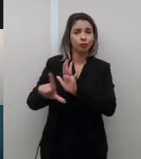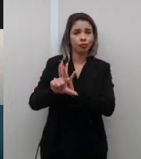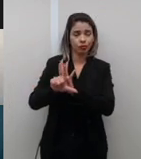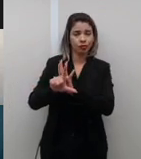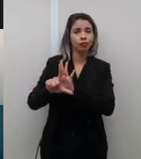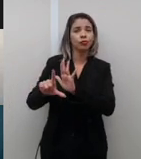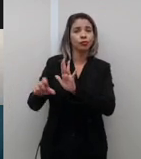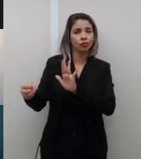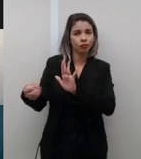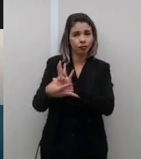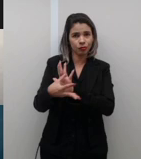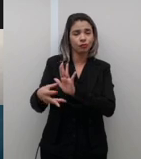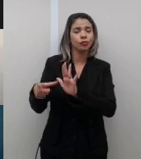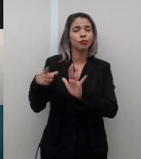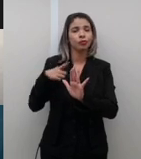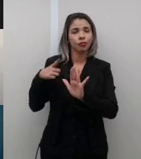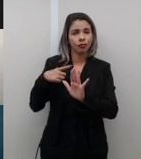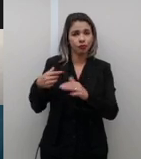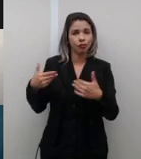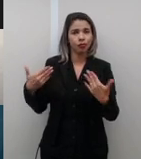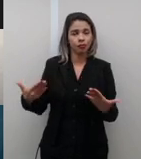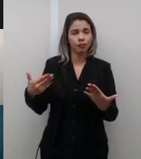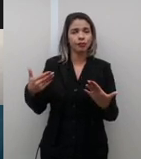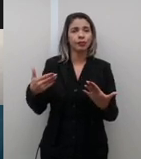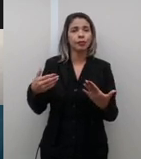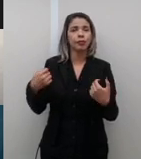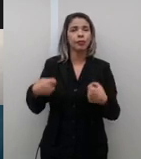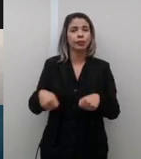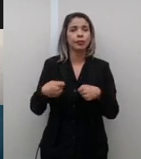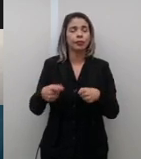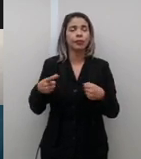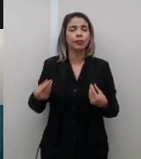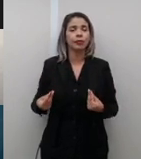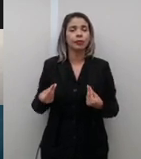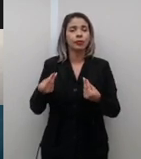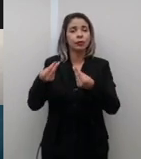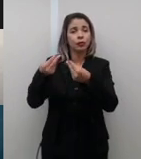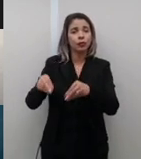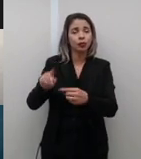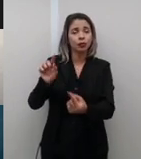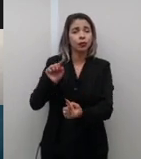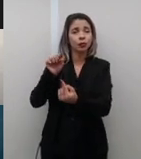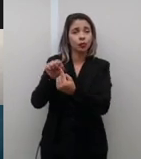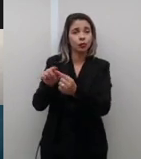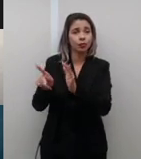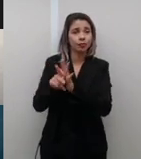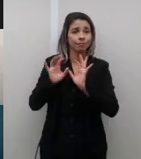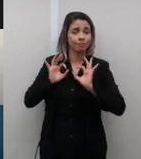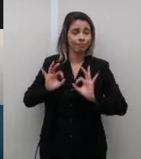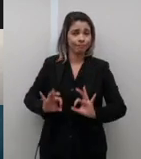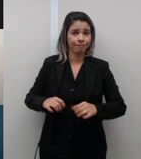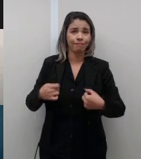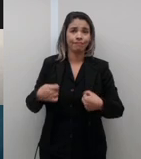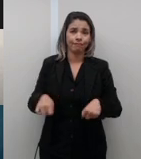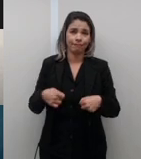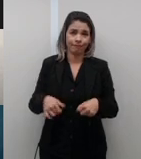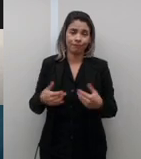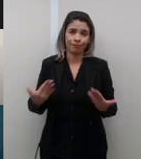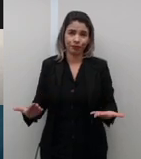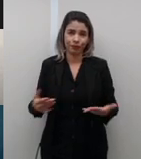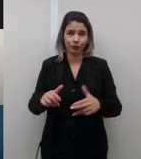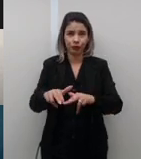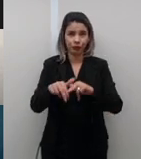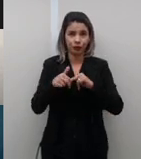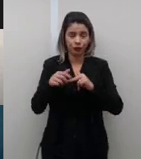firmado pela Suprema Corte por ser necessário dolo específico na conduta ímproba. Diante das alegações da embargante,